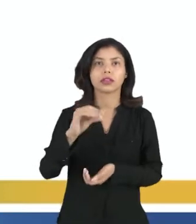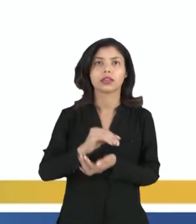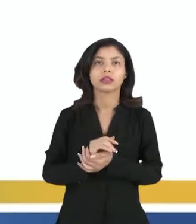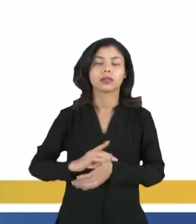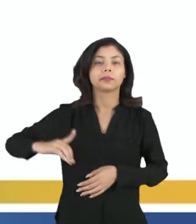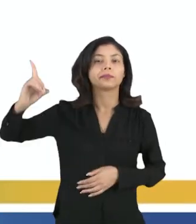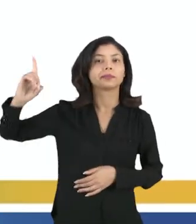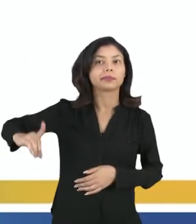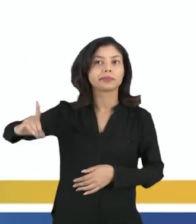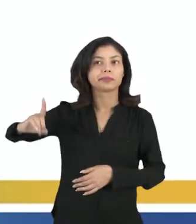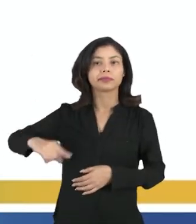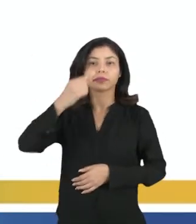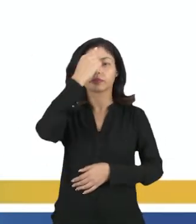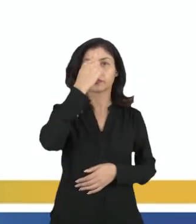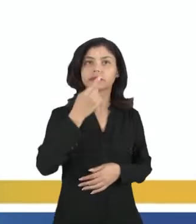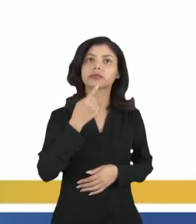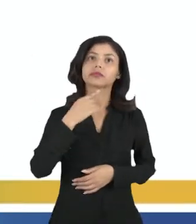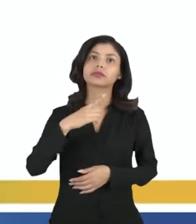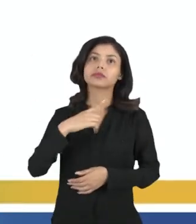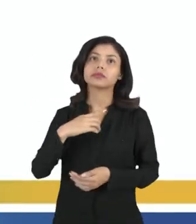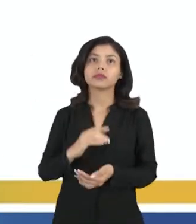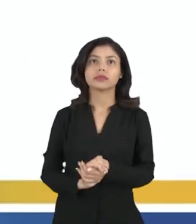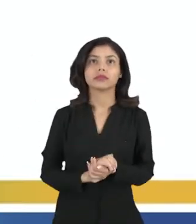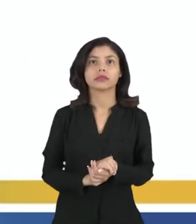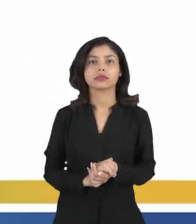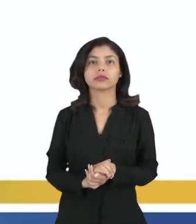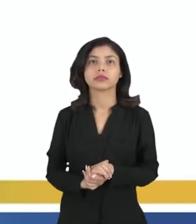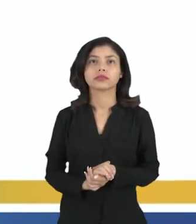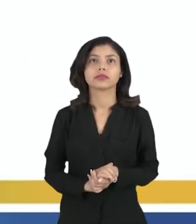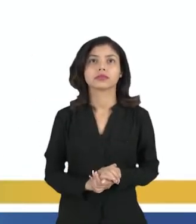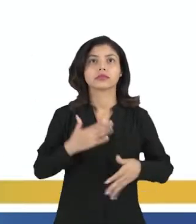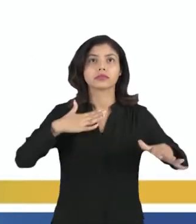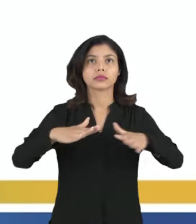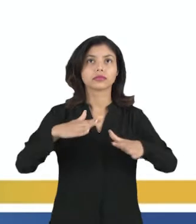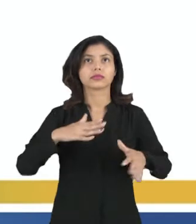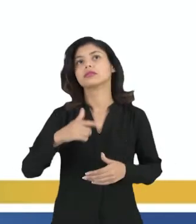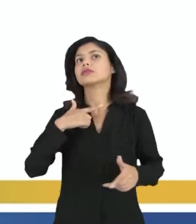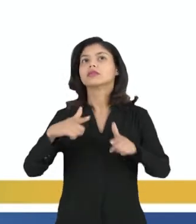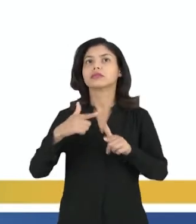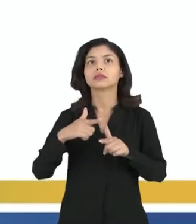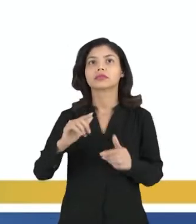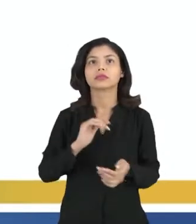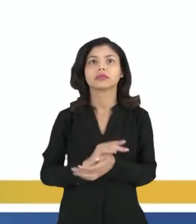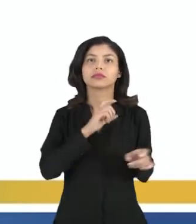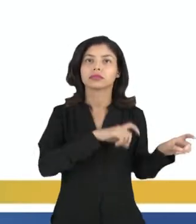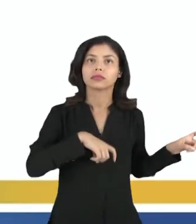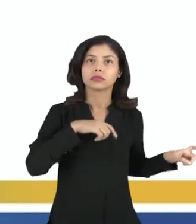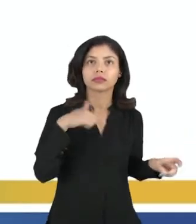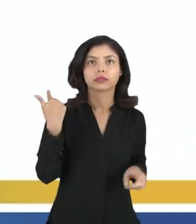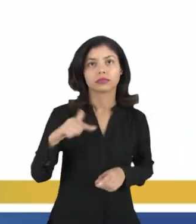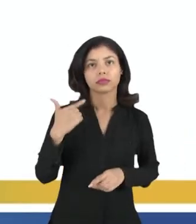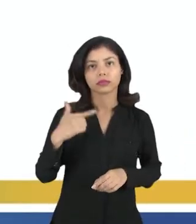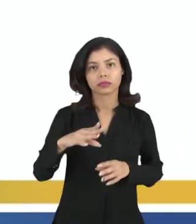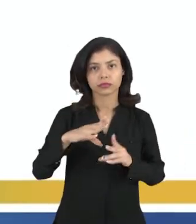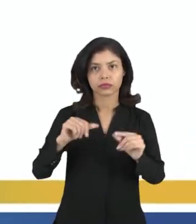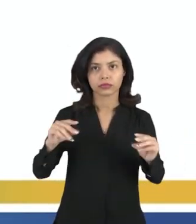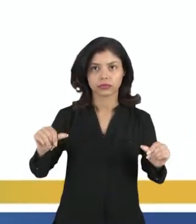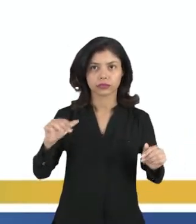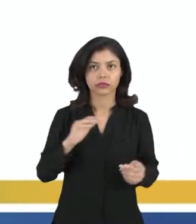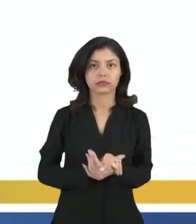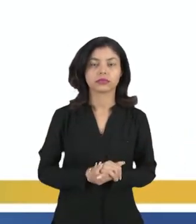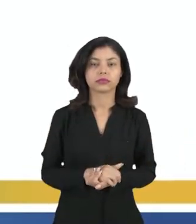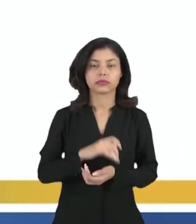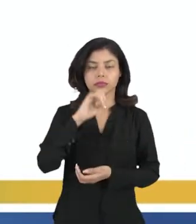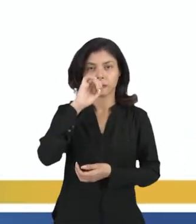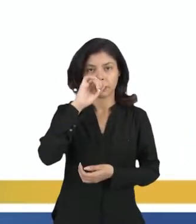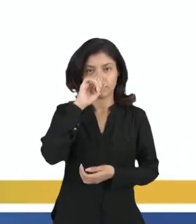do lado direito da tela, nós temos a logomarca do movimento dos trabalhadores rurais sem terra.